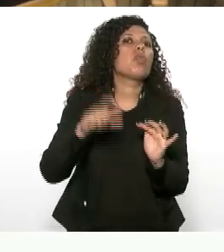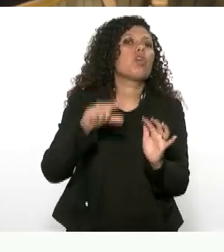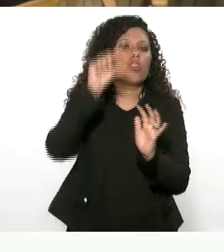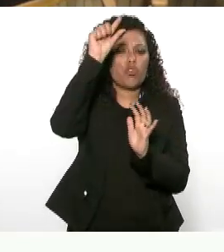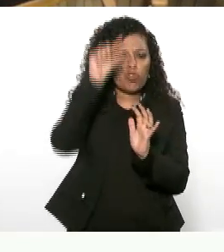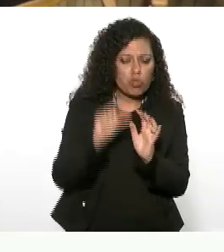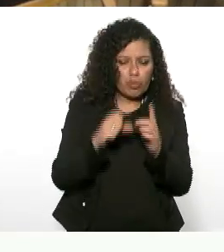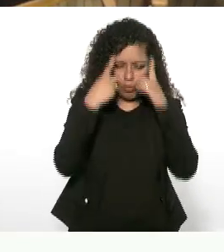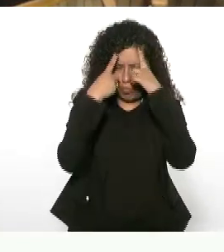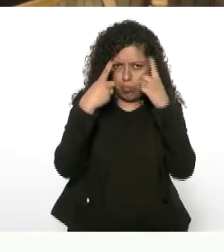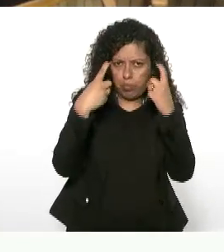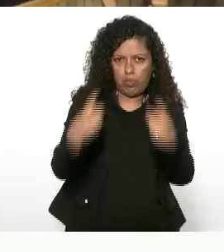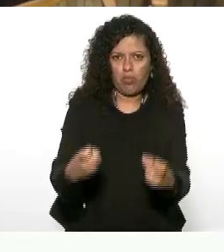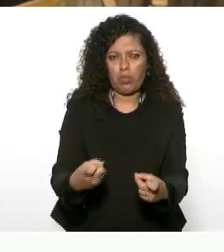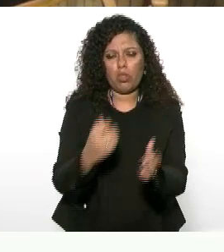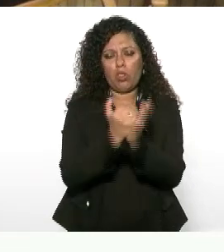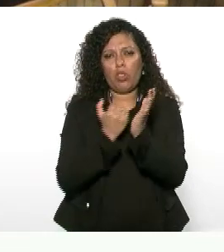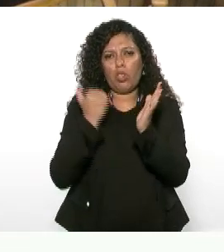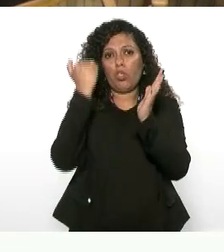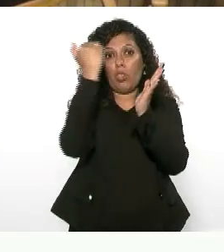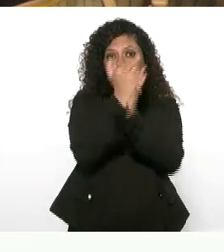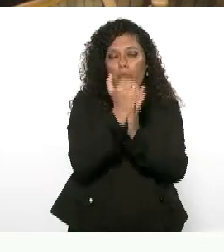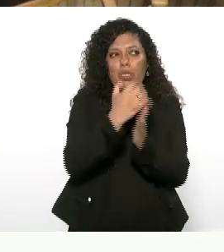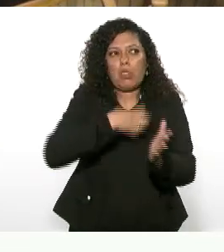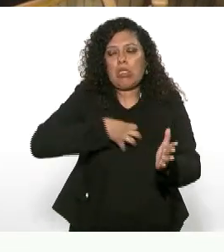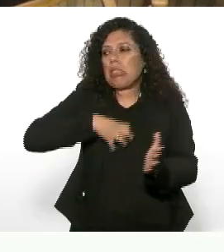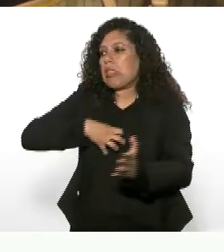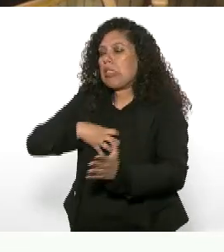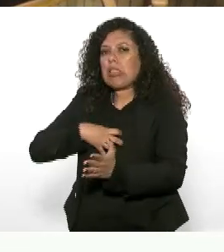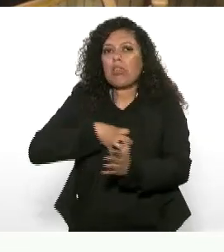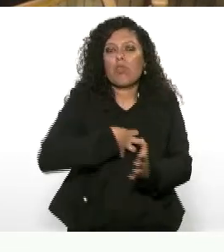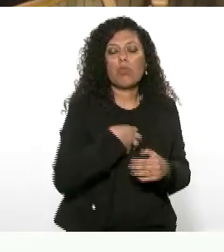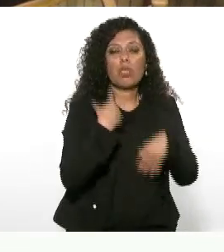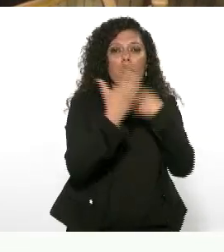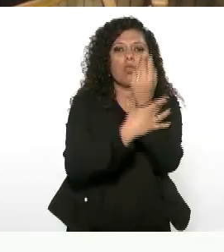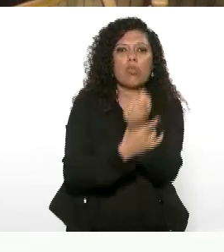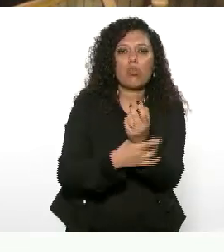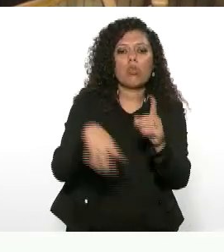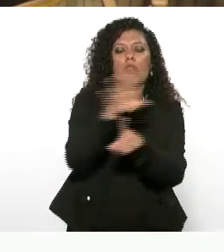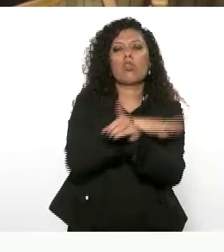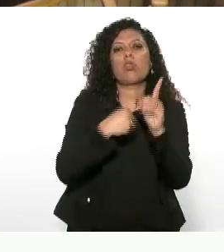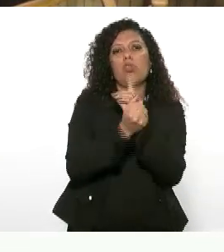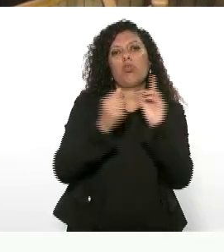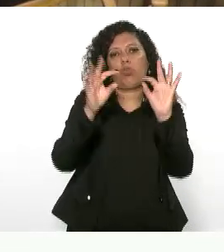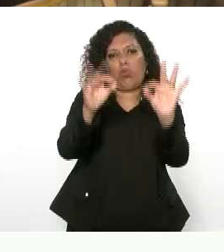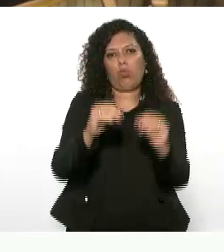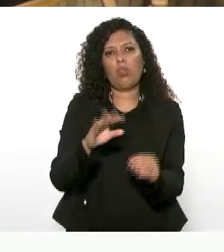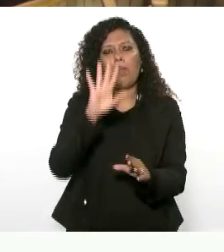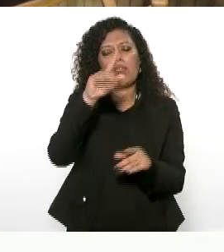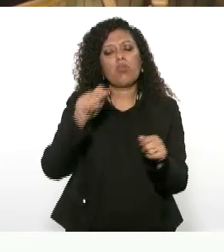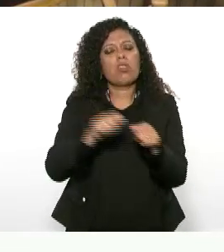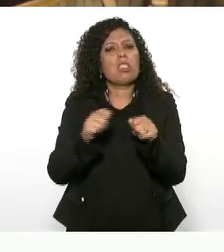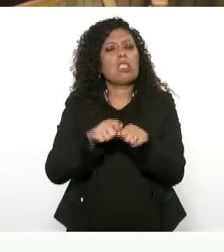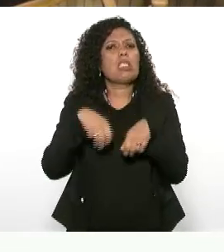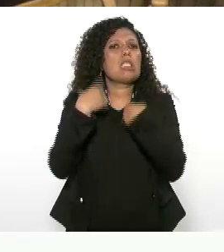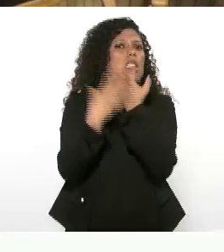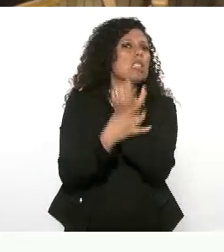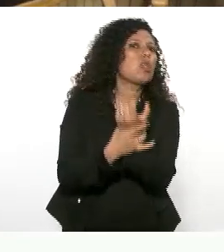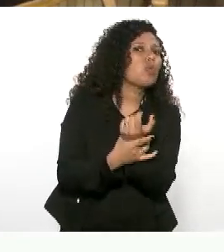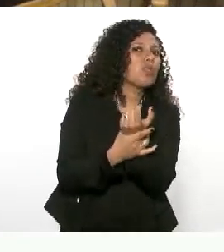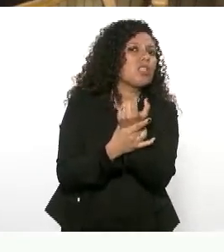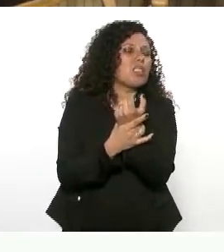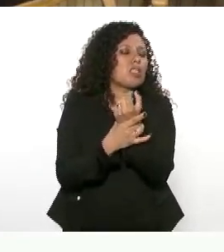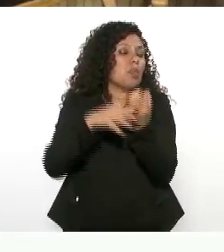índices de criminalidade e aumento da sensação de segurança pela população. E fazer segurança pública não existe uma